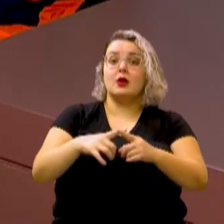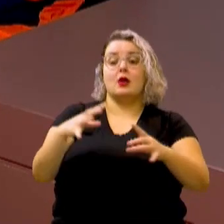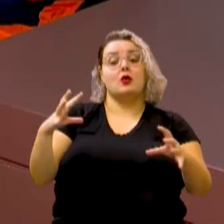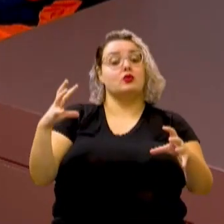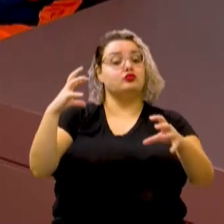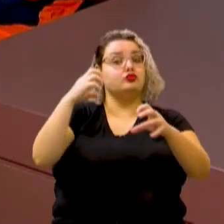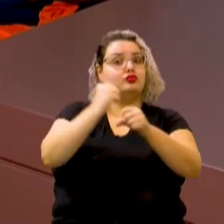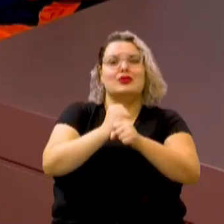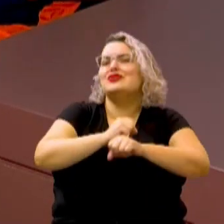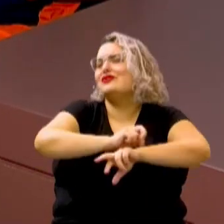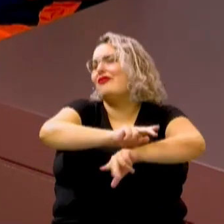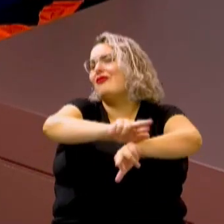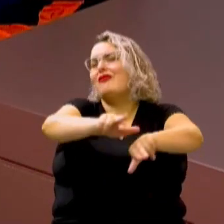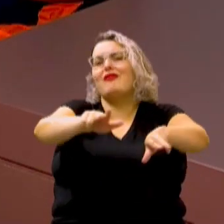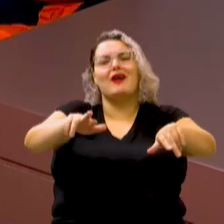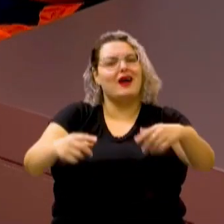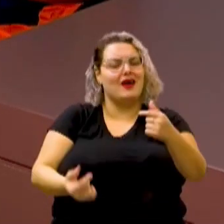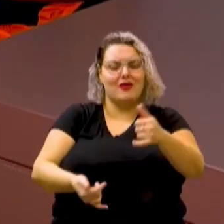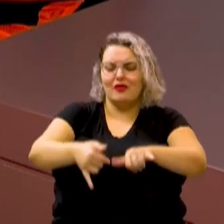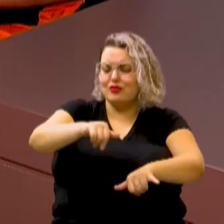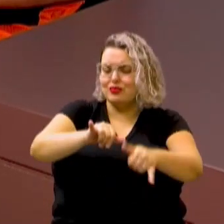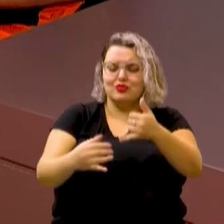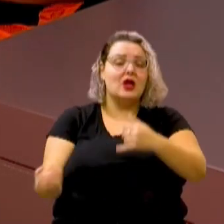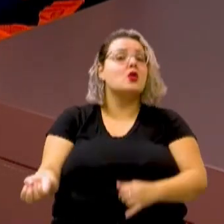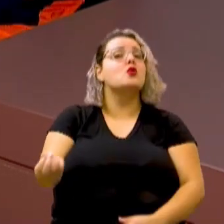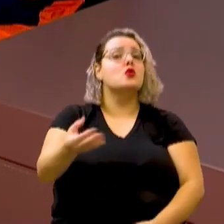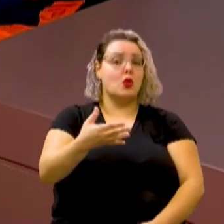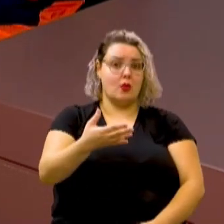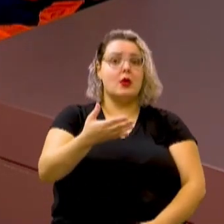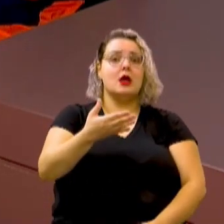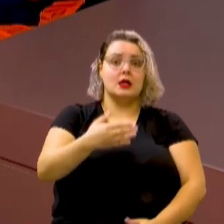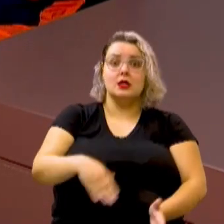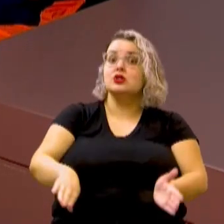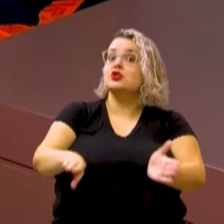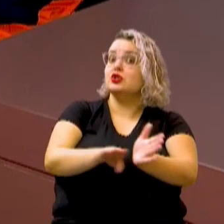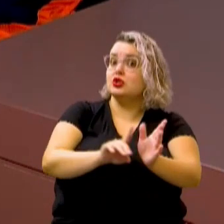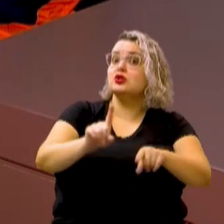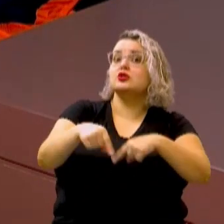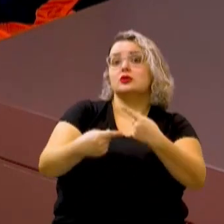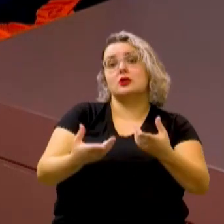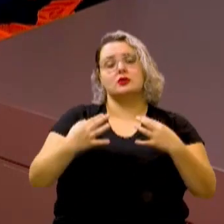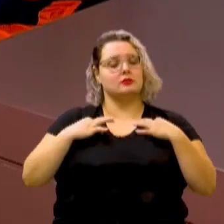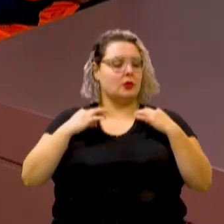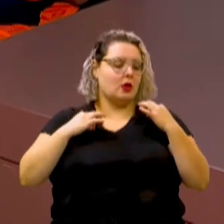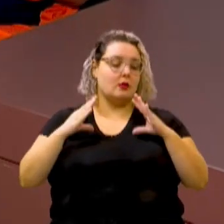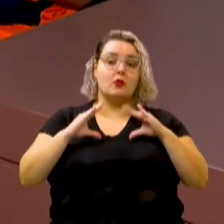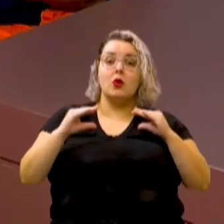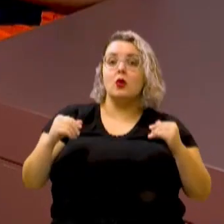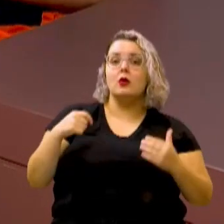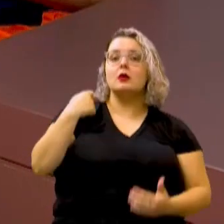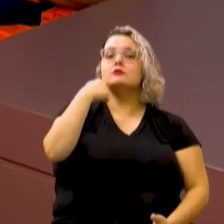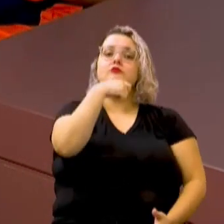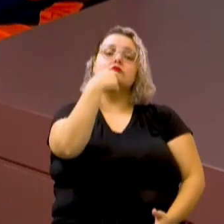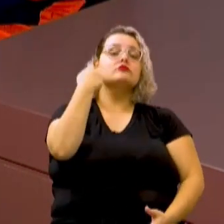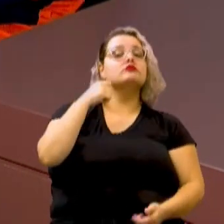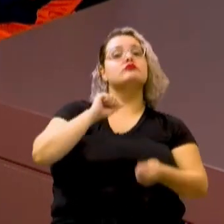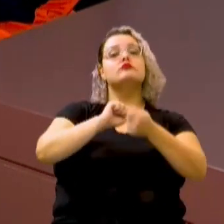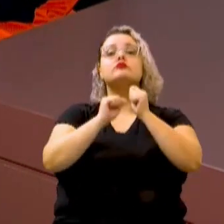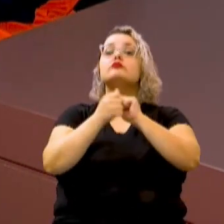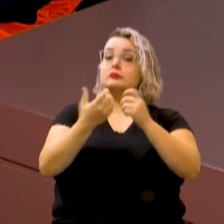um conjunto de milhares de substâncias novas que vêm para deixar as roupas mais confortáveis, a maquiagem